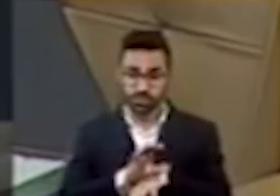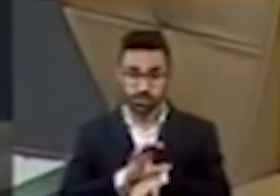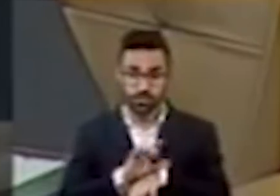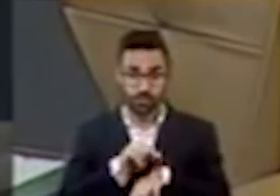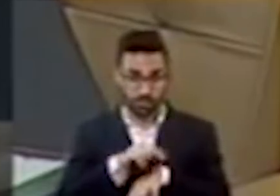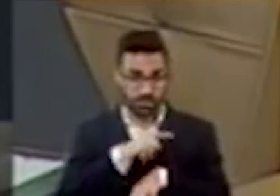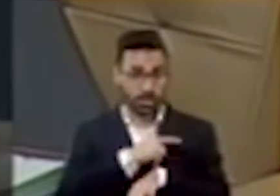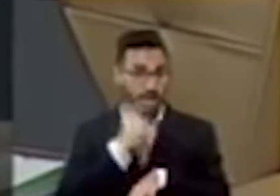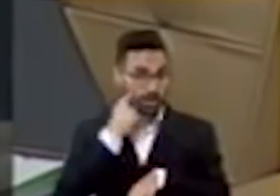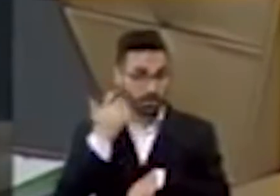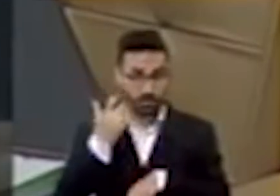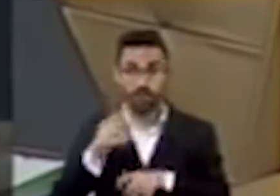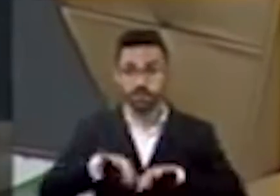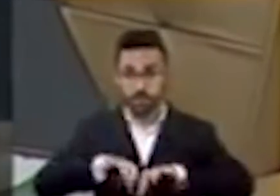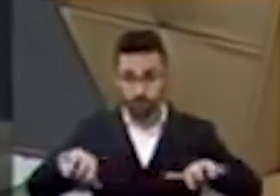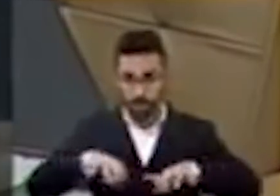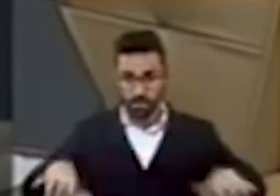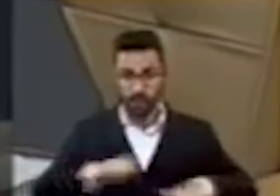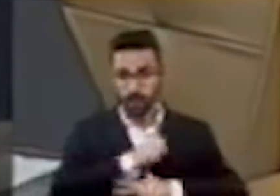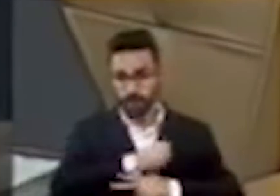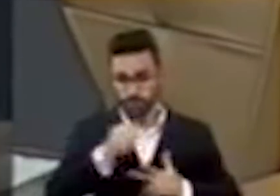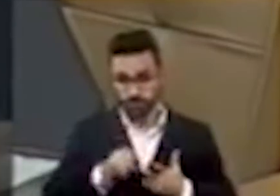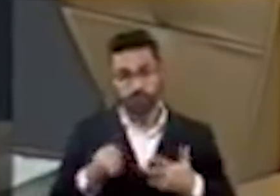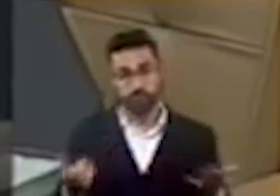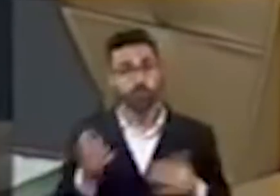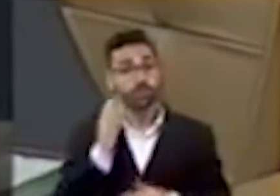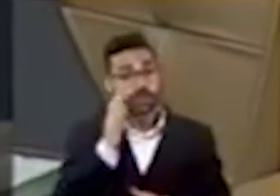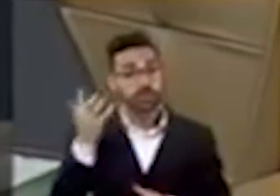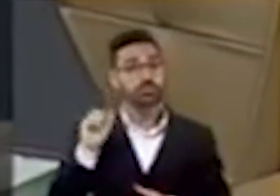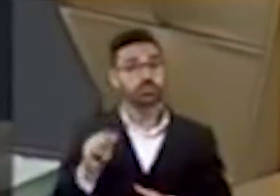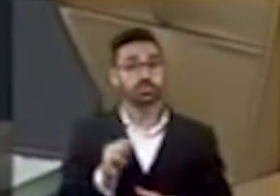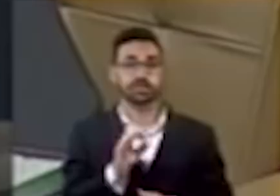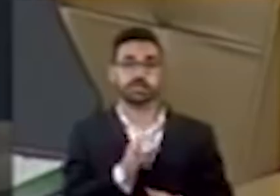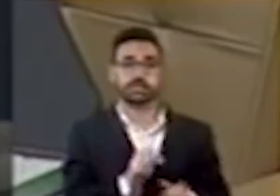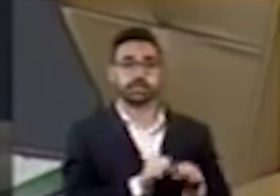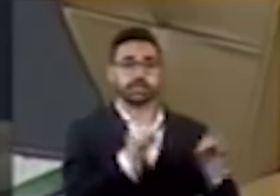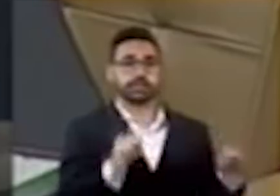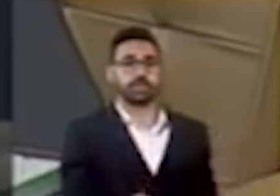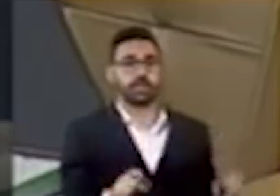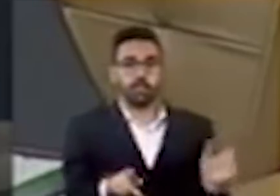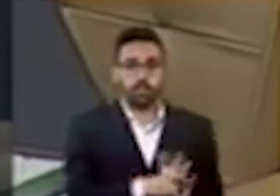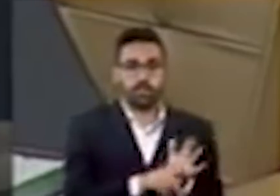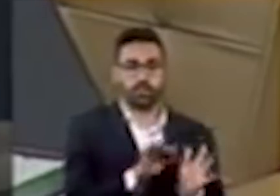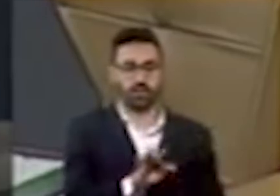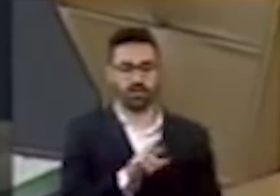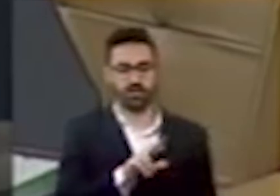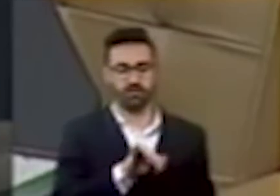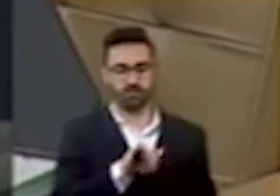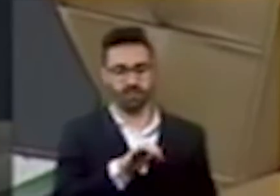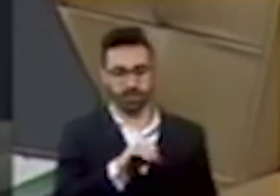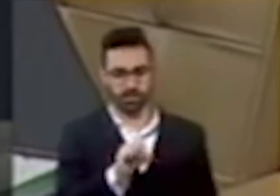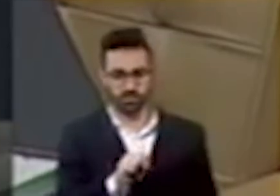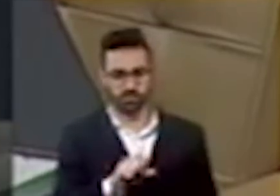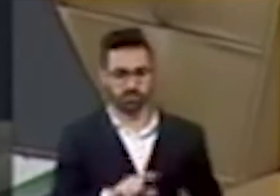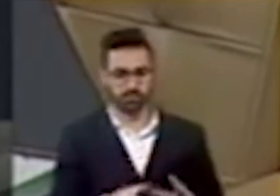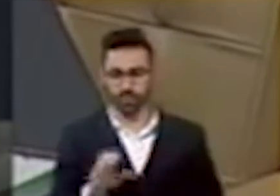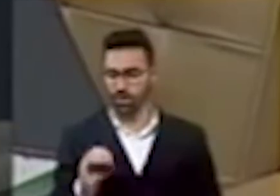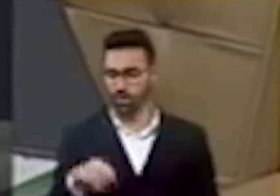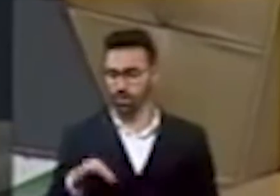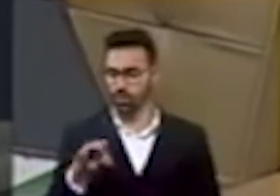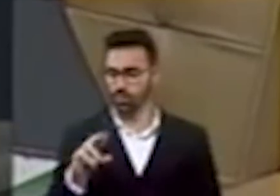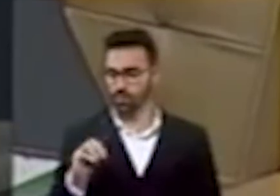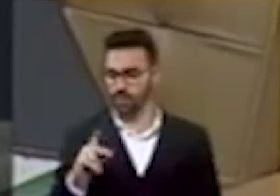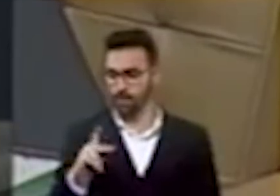a separação de poderes, decidiu que o sistema de freios e contrapesos, ontem